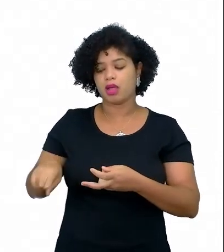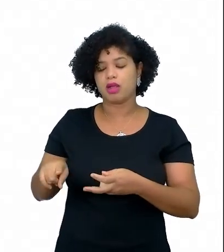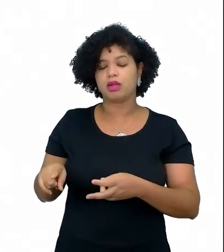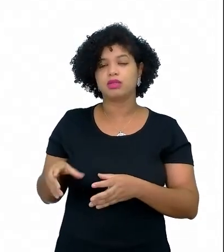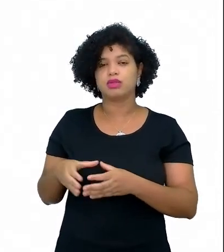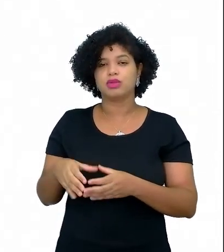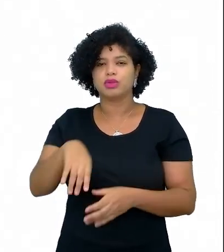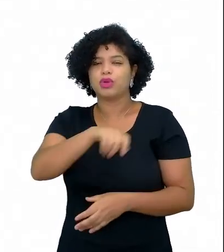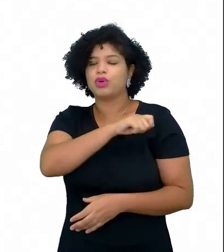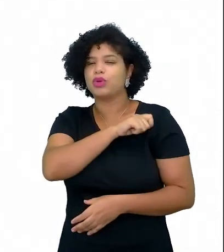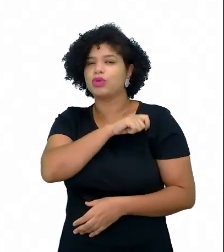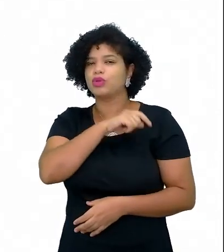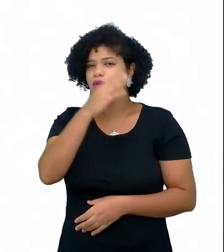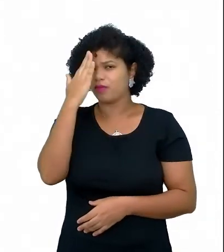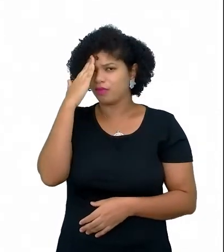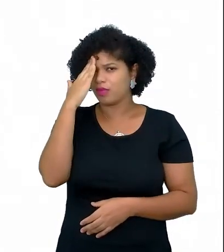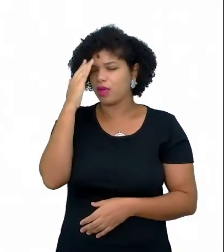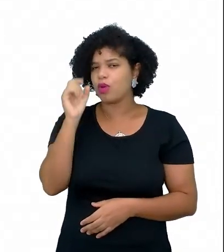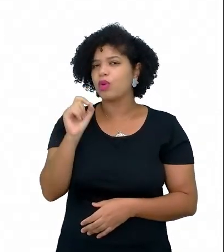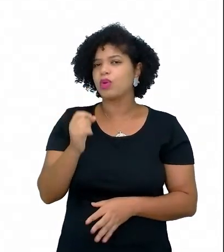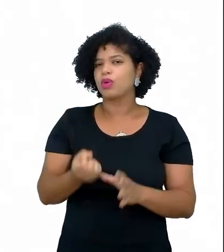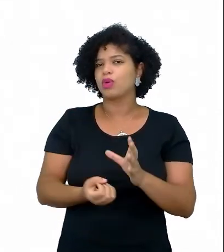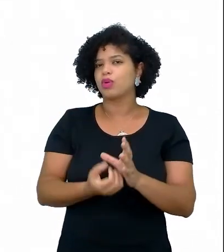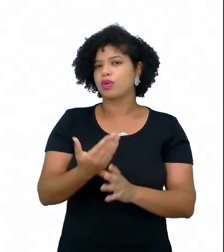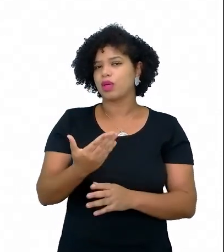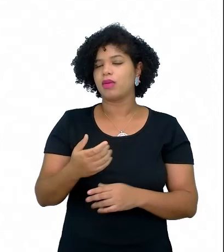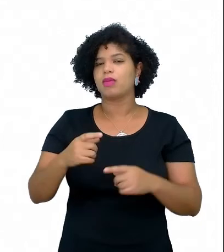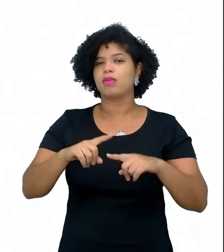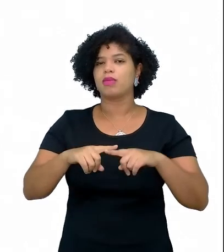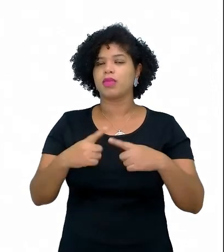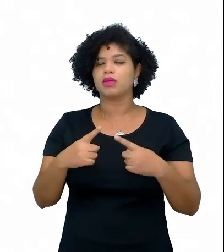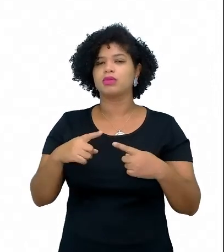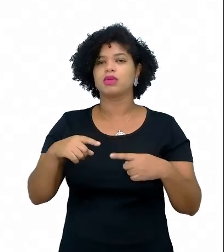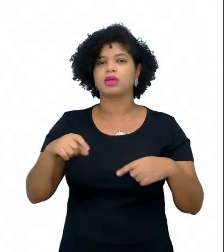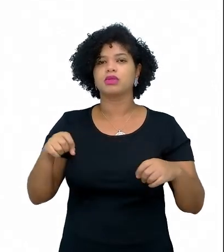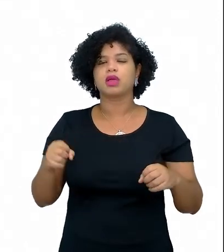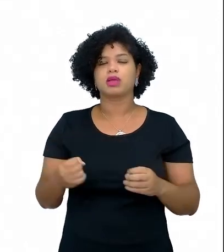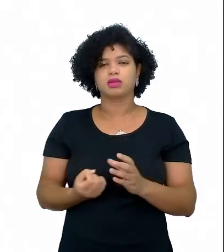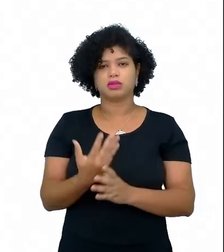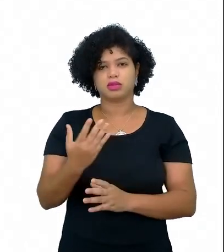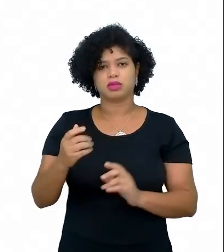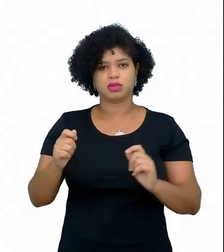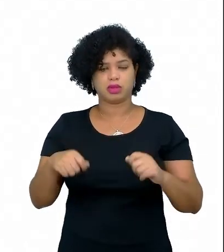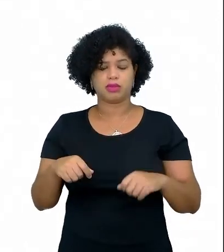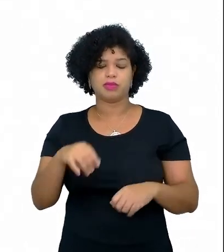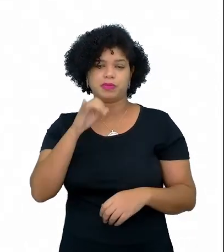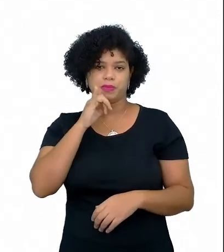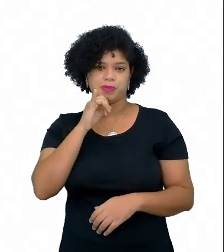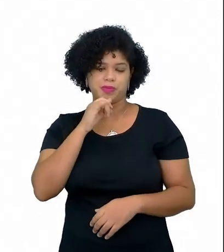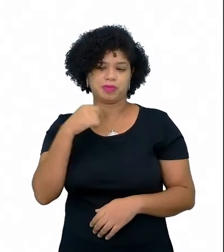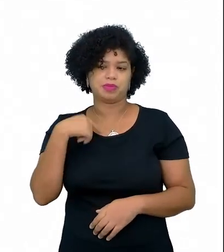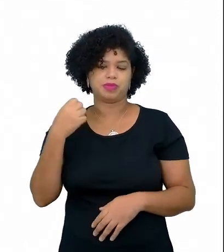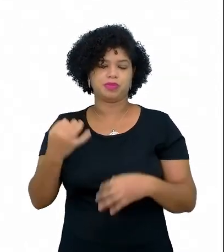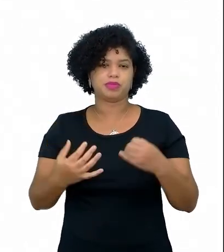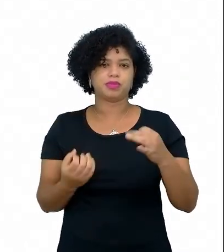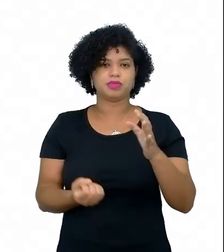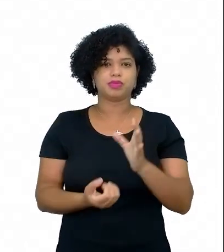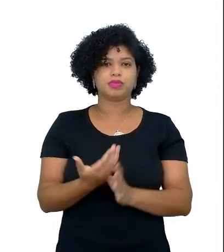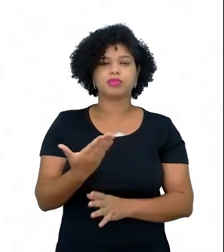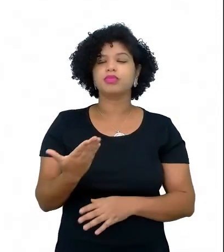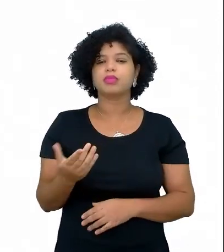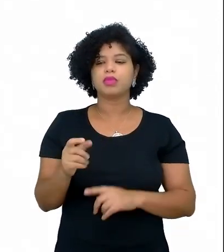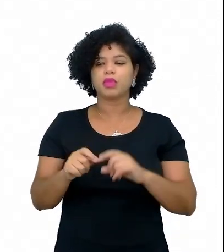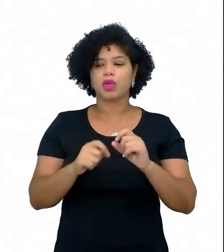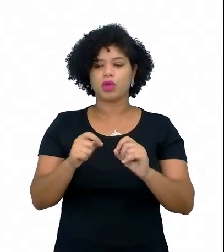mas mecanismos externos, ele não consegue ver se o aluno é capaz de elaborar. Então, quando a gente fala de elaborar, quem tem esse mapa,